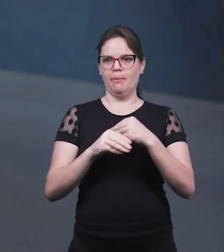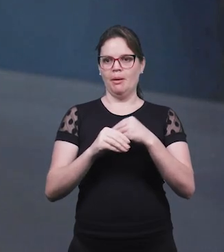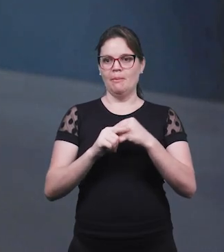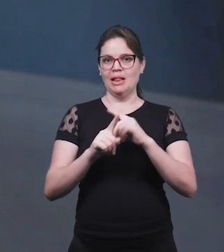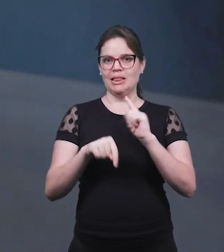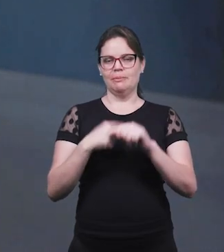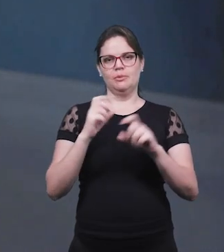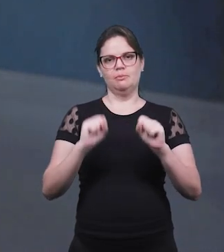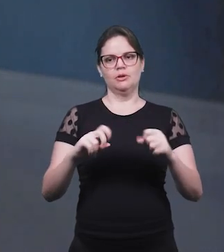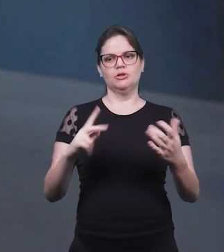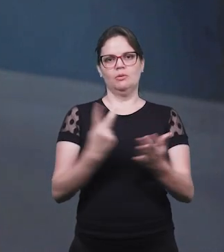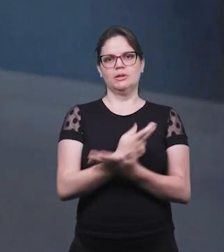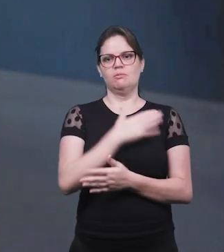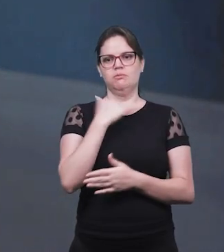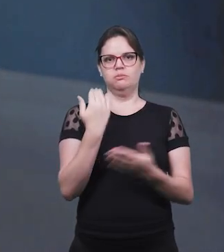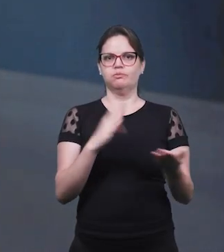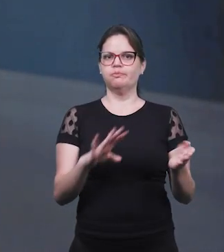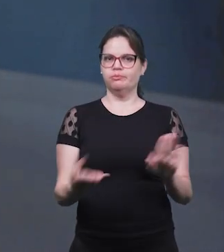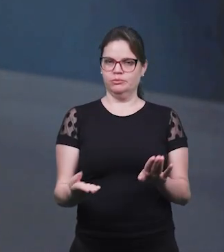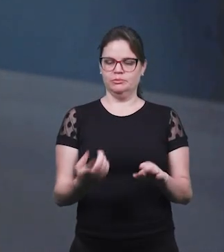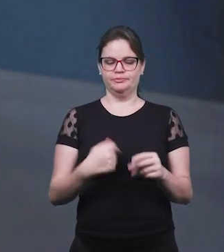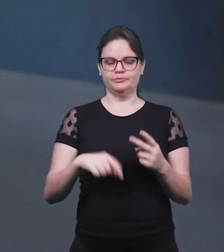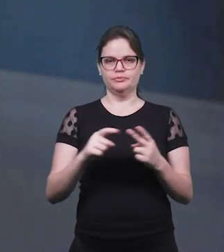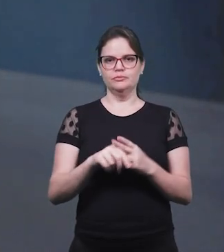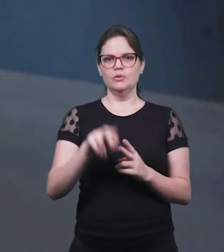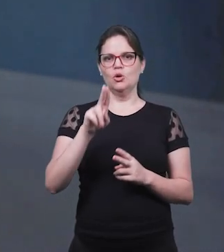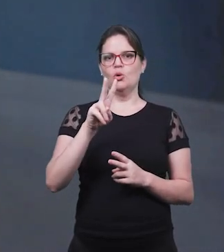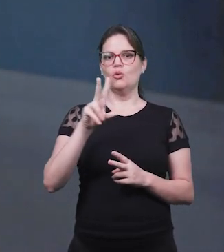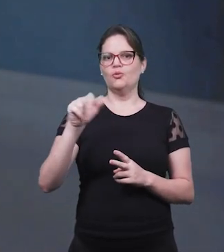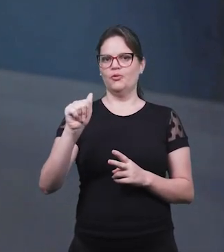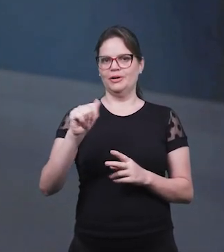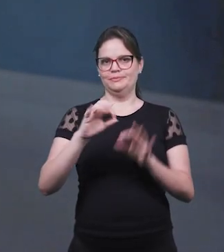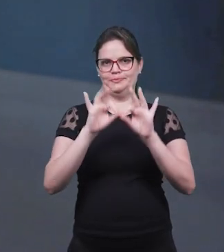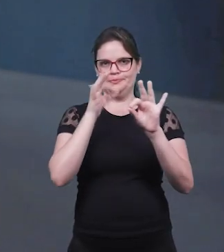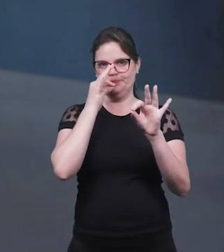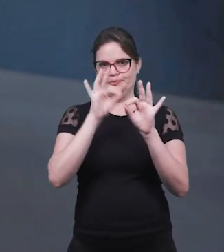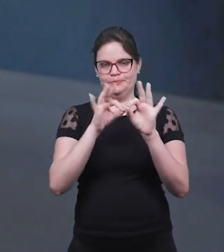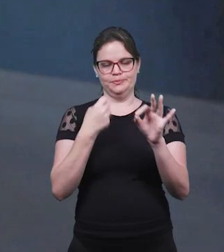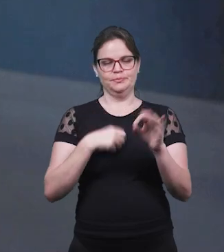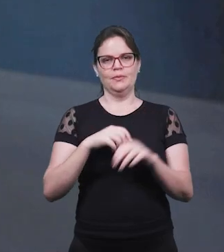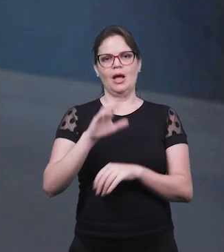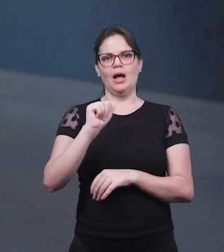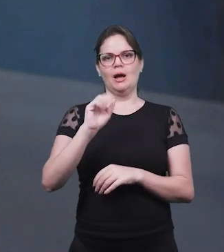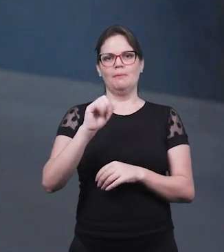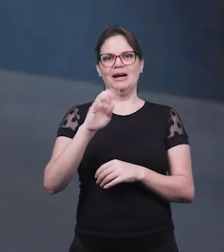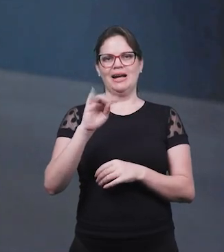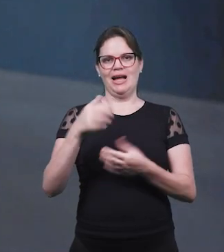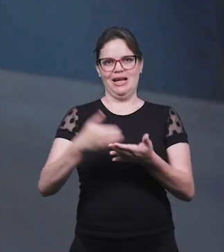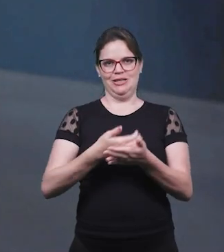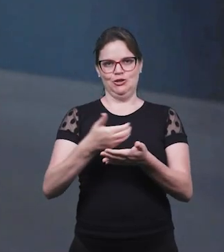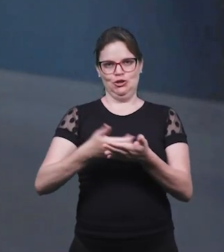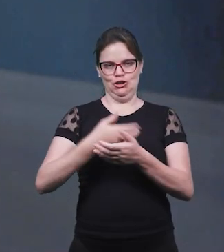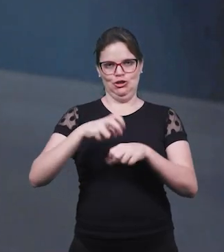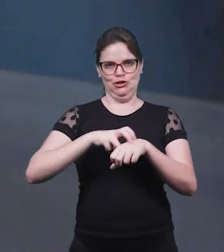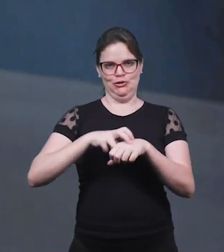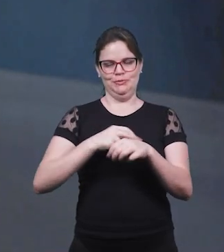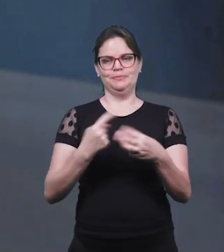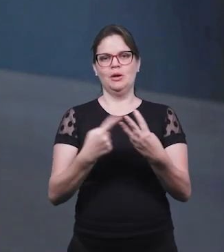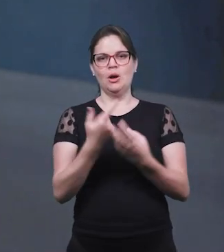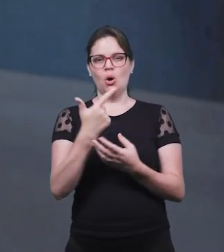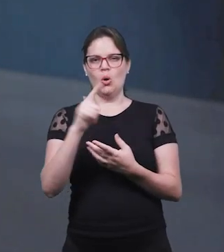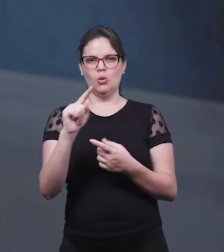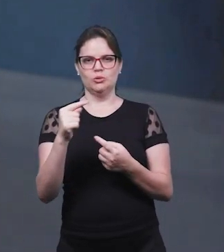letal. Então, por isso que não pode. Uva também não pode, né? Abacate, cítricos,